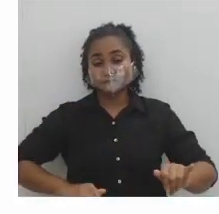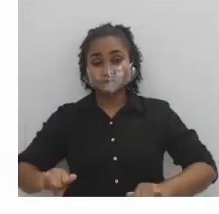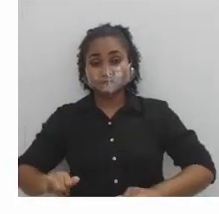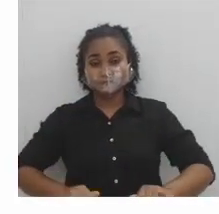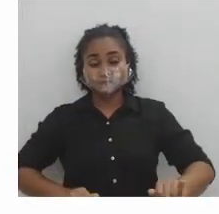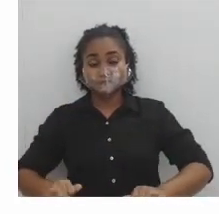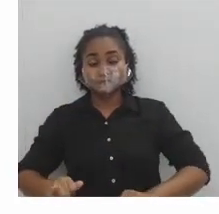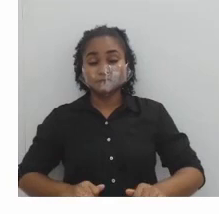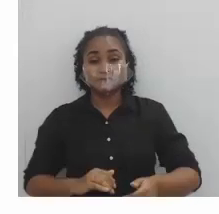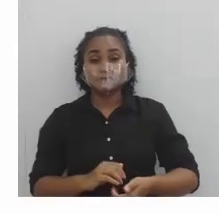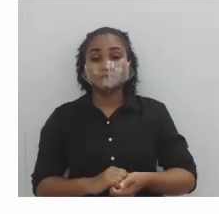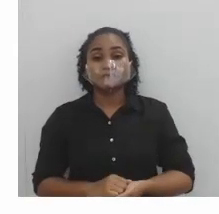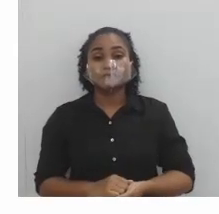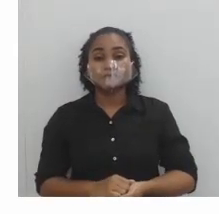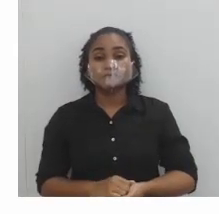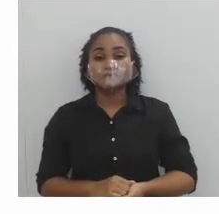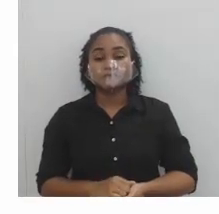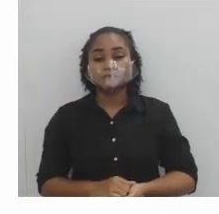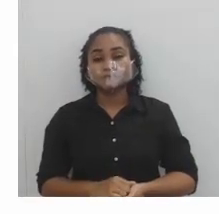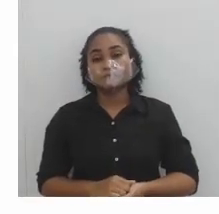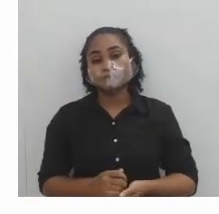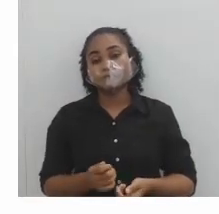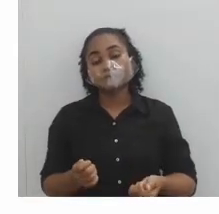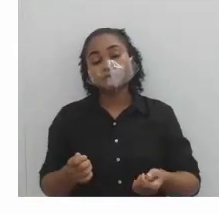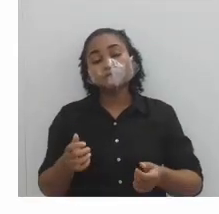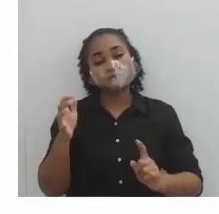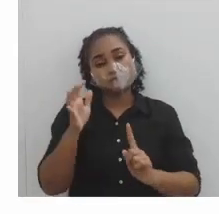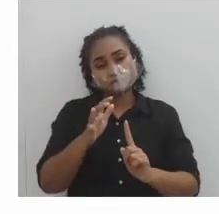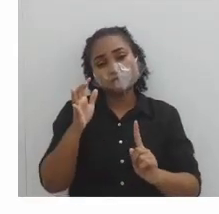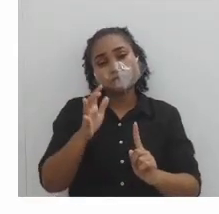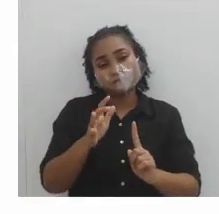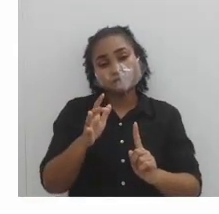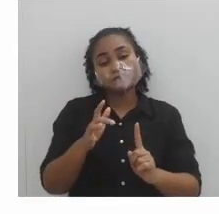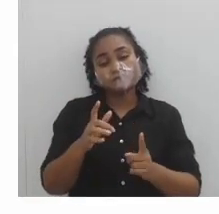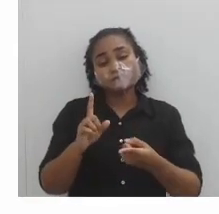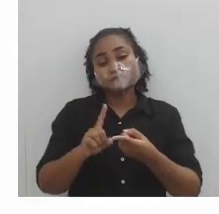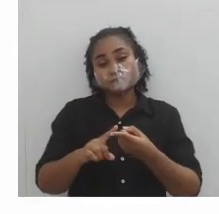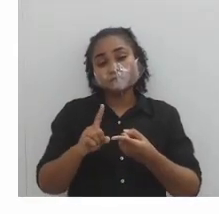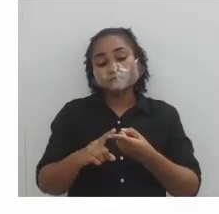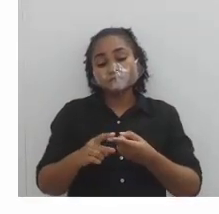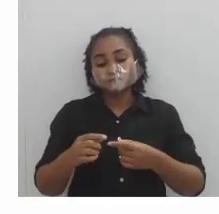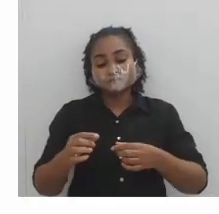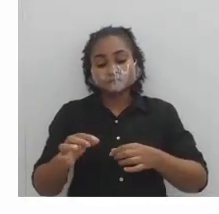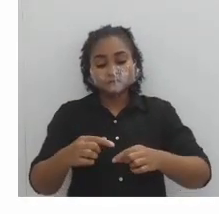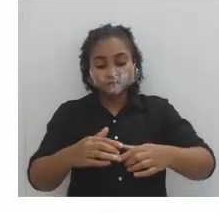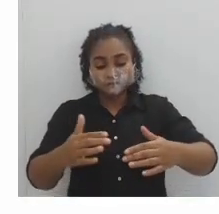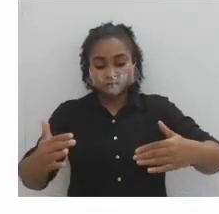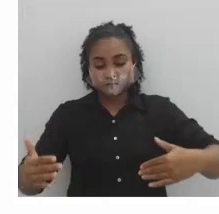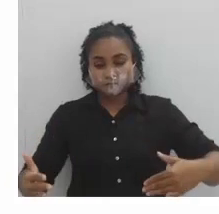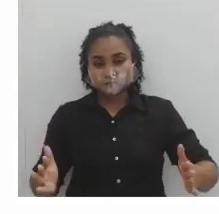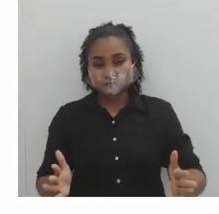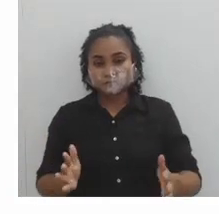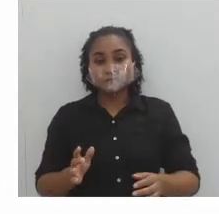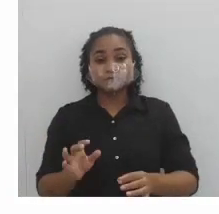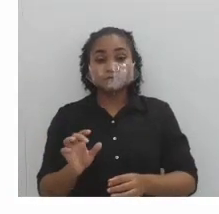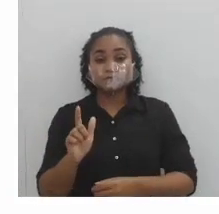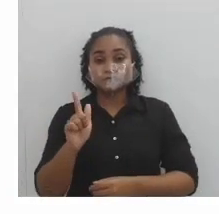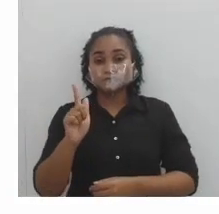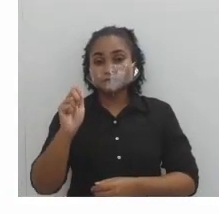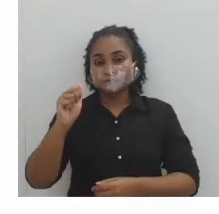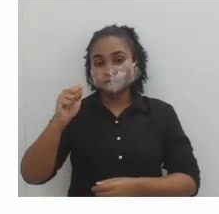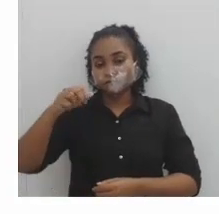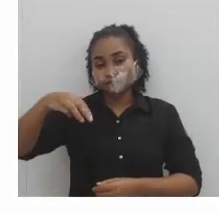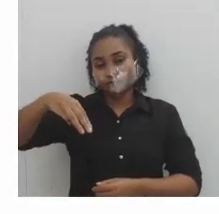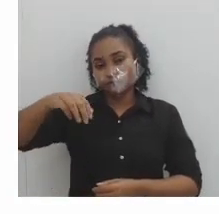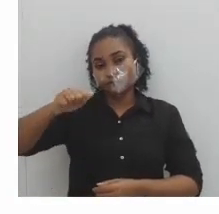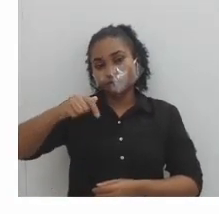influências e influenciou também o tabuleiro do jogo de gamão. O jogo de gamão é um